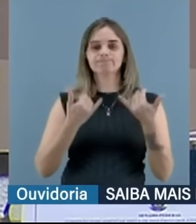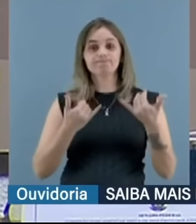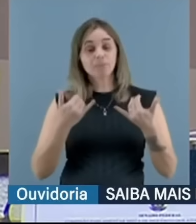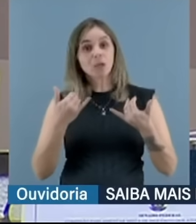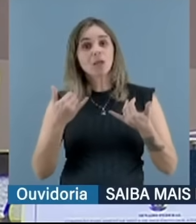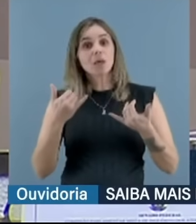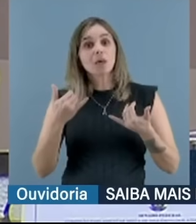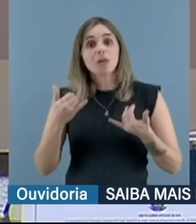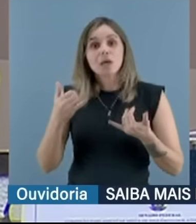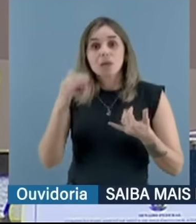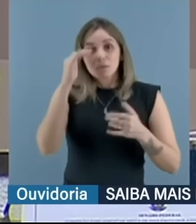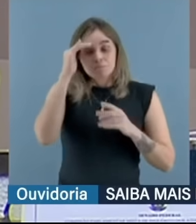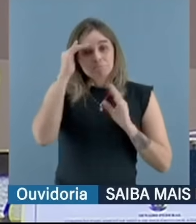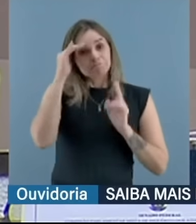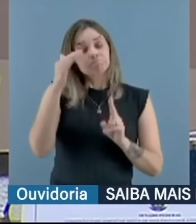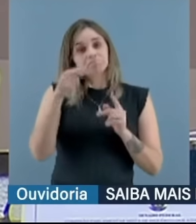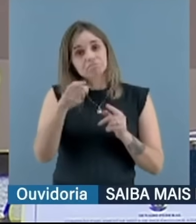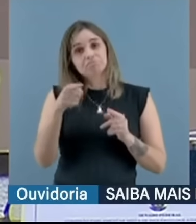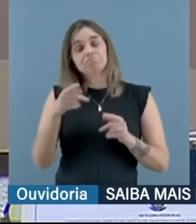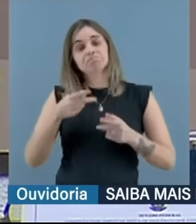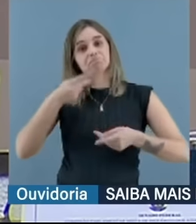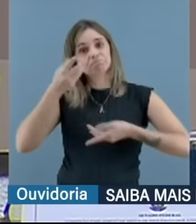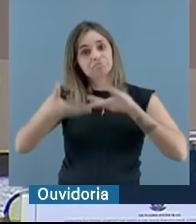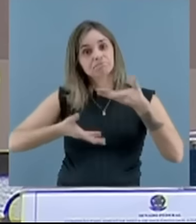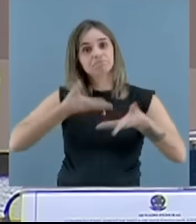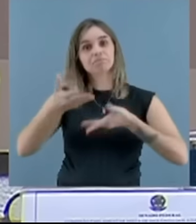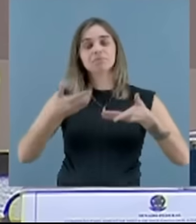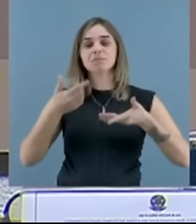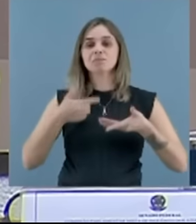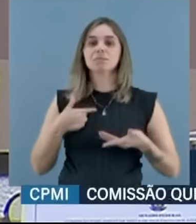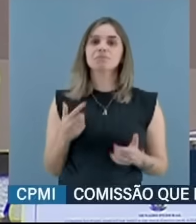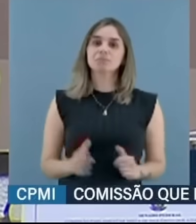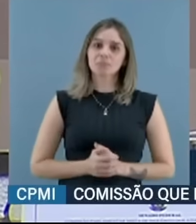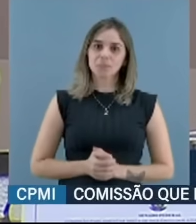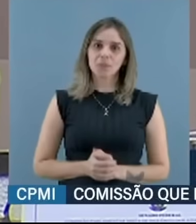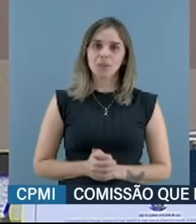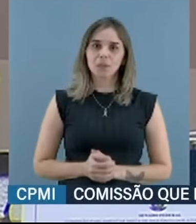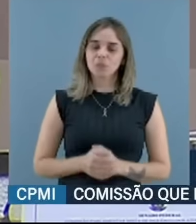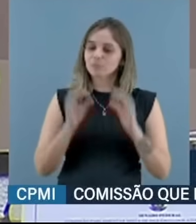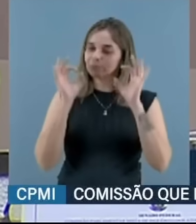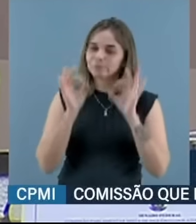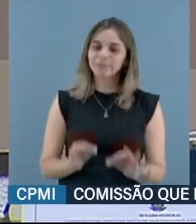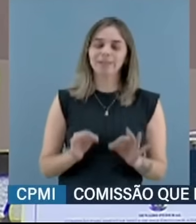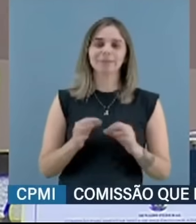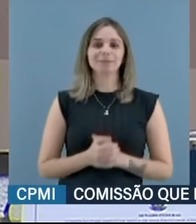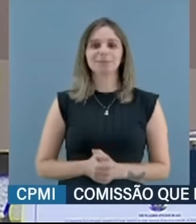que realmente eu agi corretamente no início da sessão, quando eu não concedi uma questão de ordem